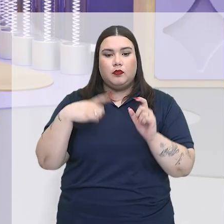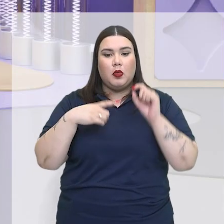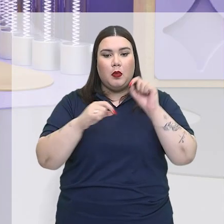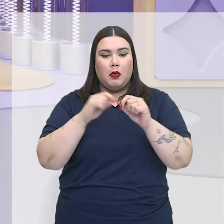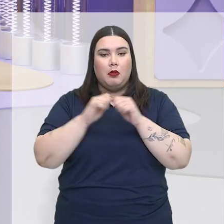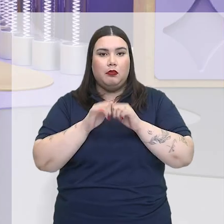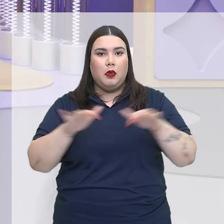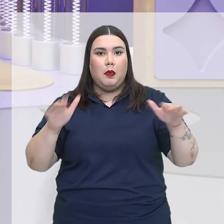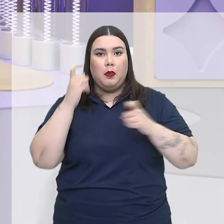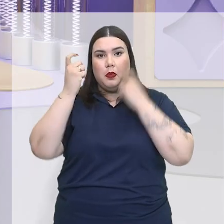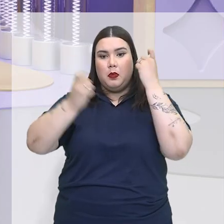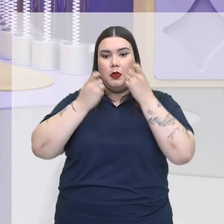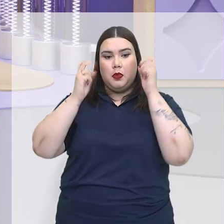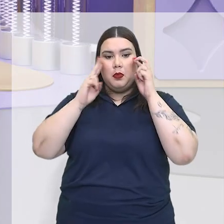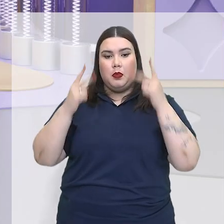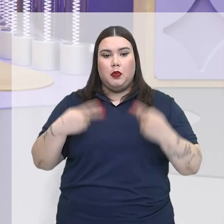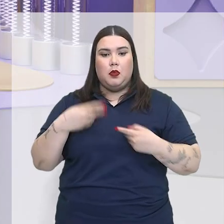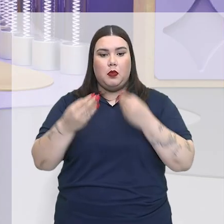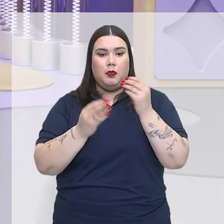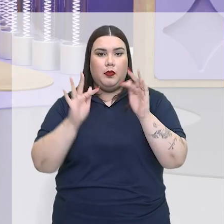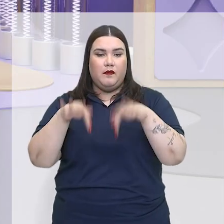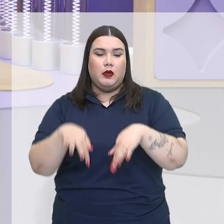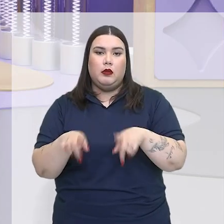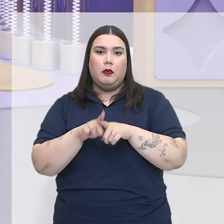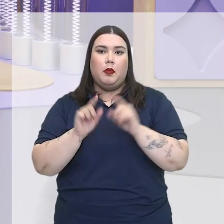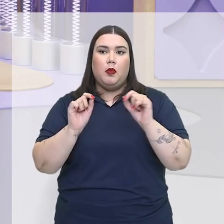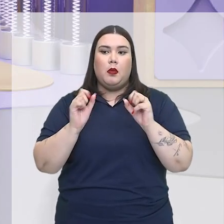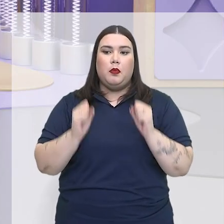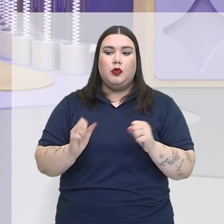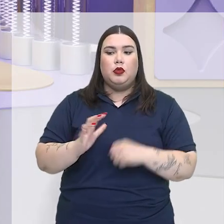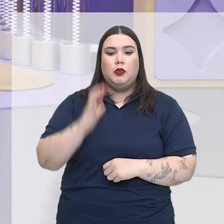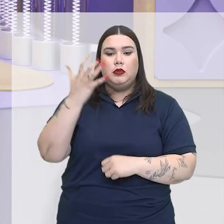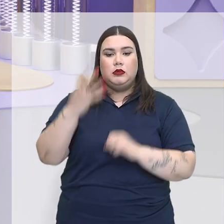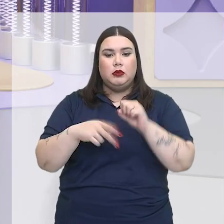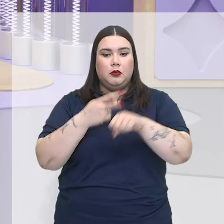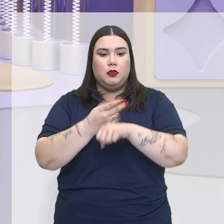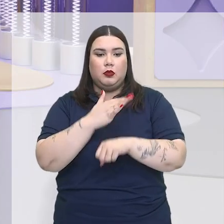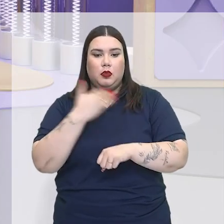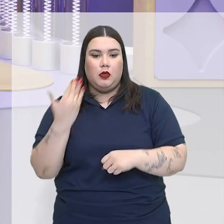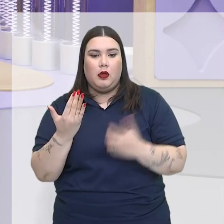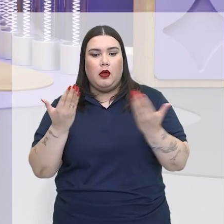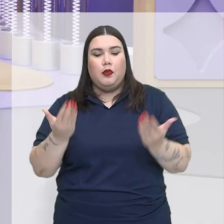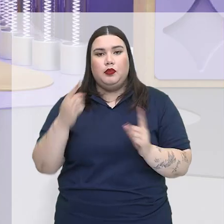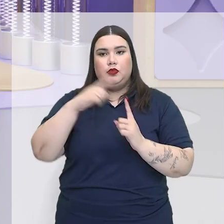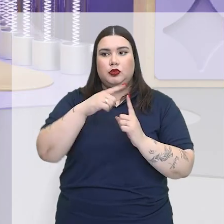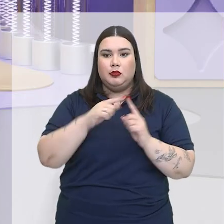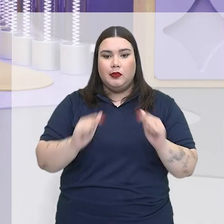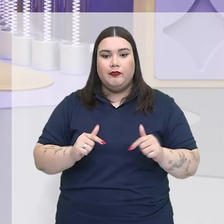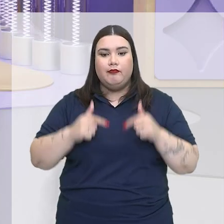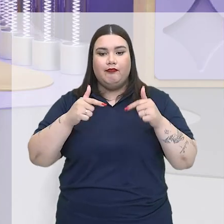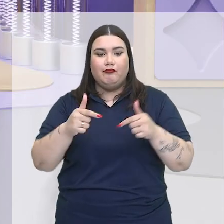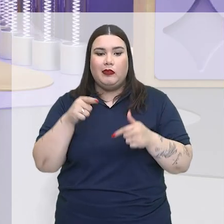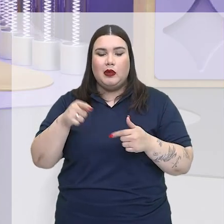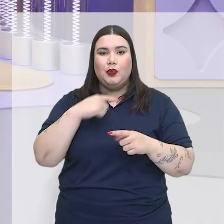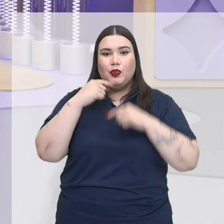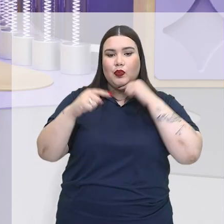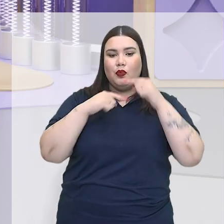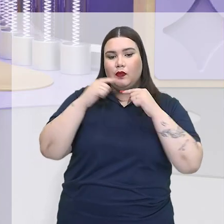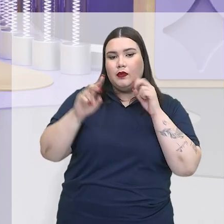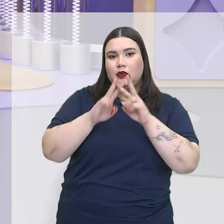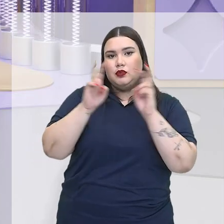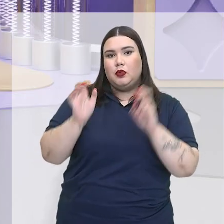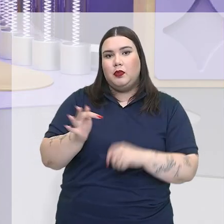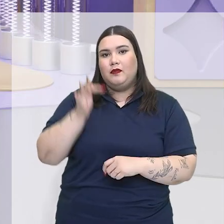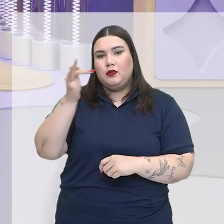refletem as preocupações humanas com o fim e o que pode vir depois, servindo como uma forma de enfrentar a incerteza do